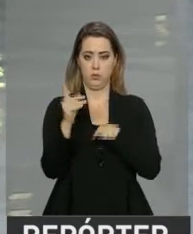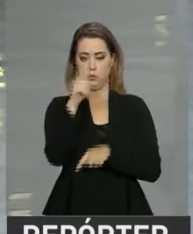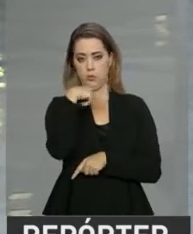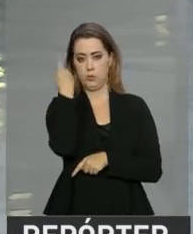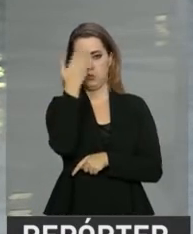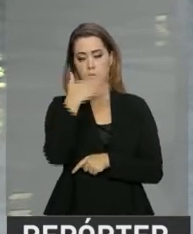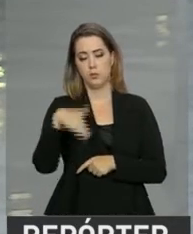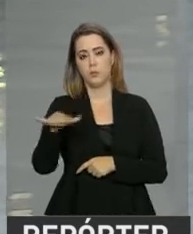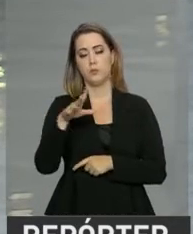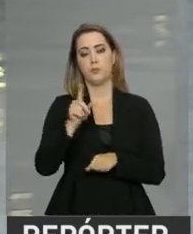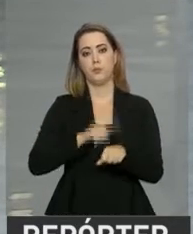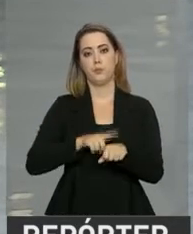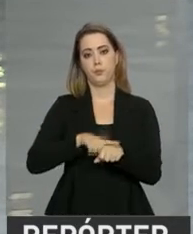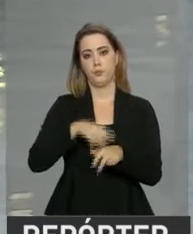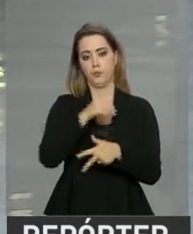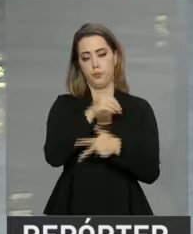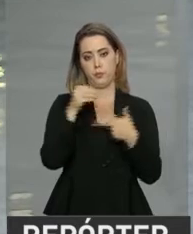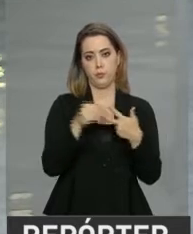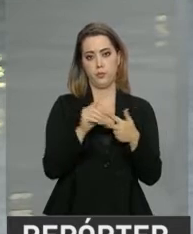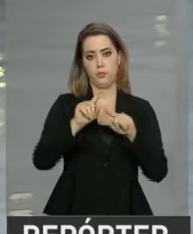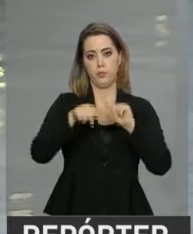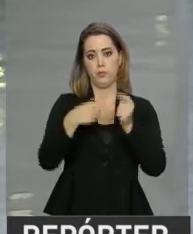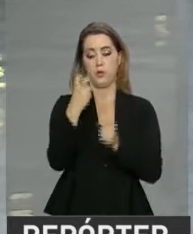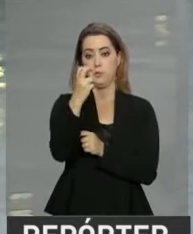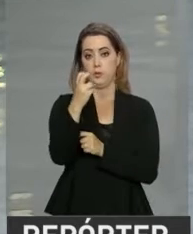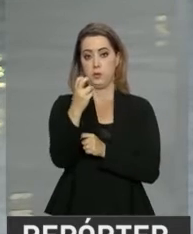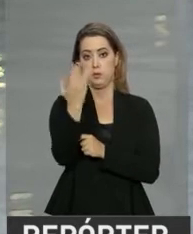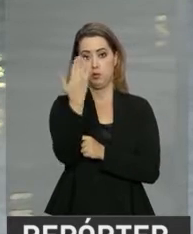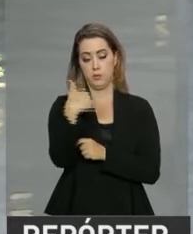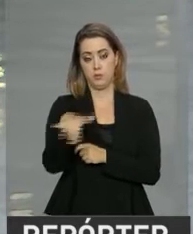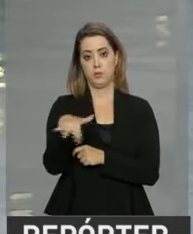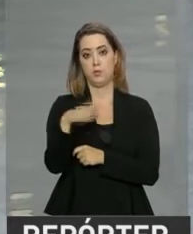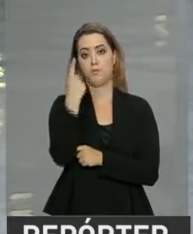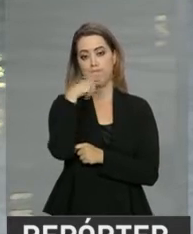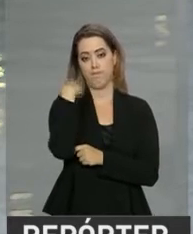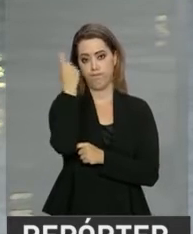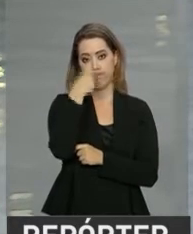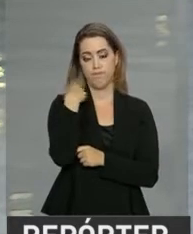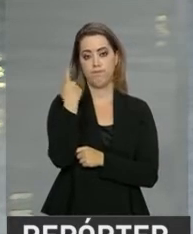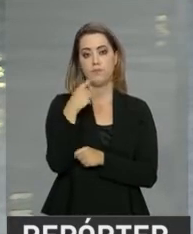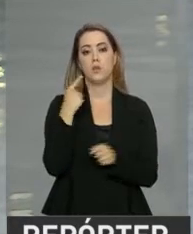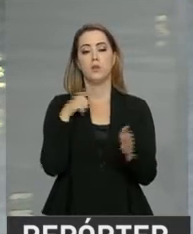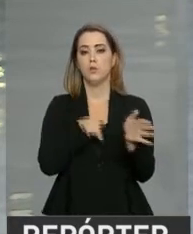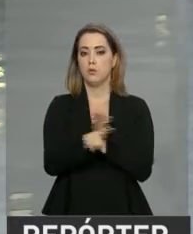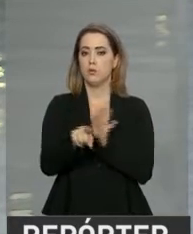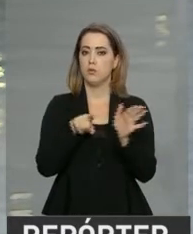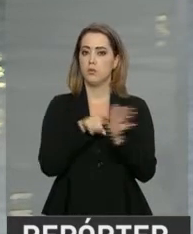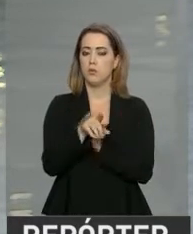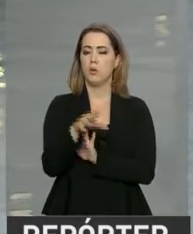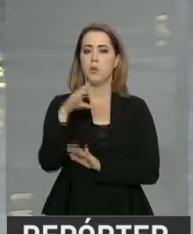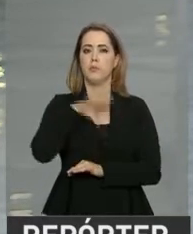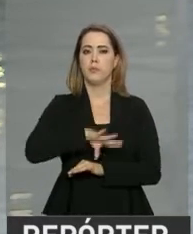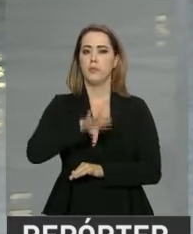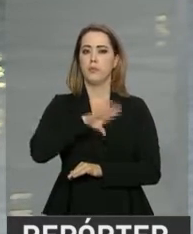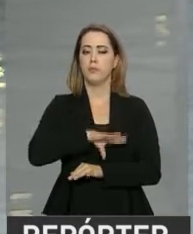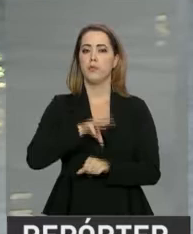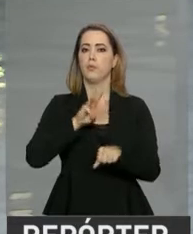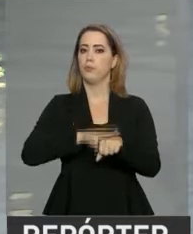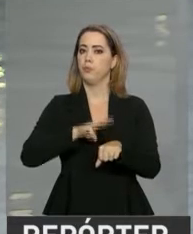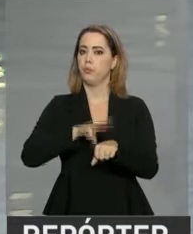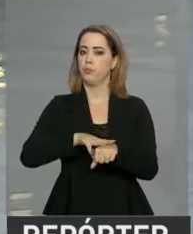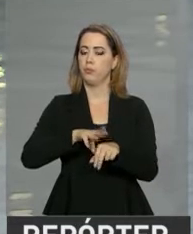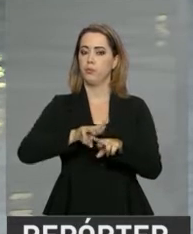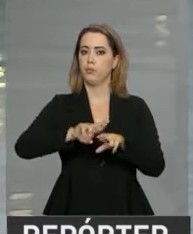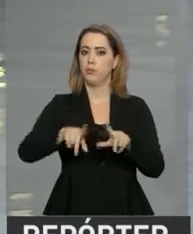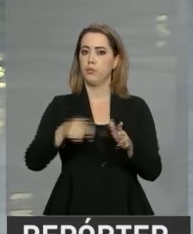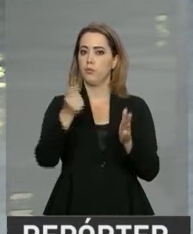de duração. E no segundo dia, são 5 horas e meia de duração e as questões são relativas a Português, Matemática